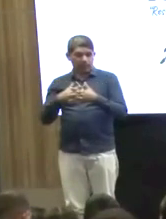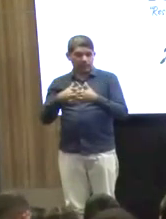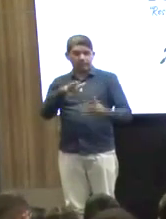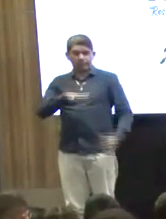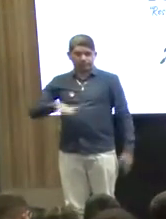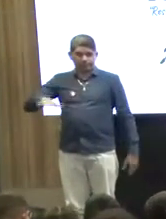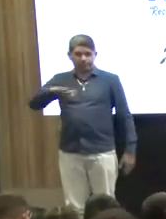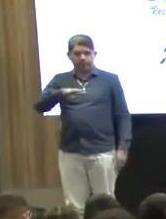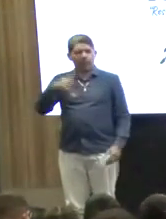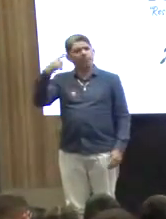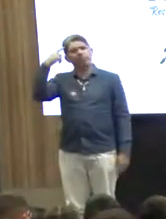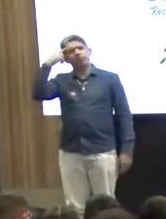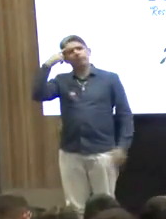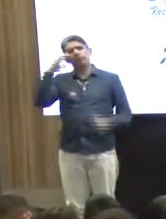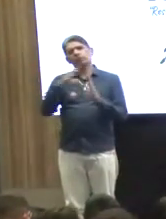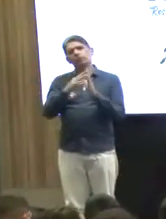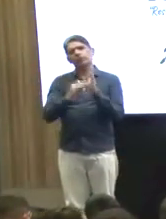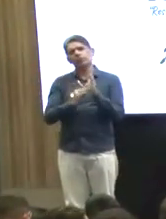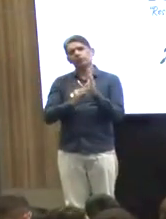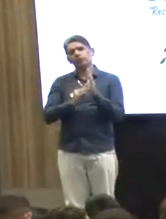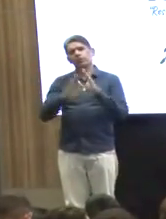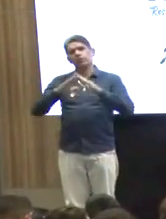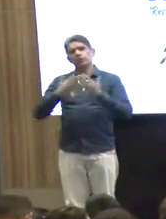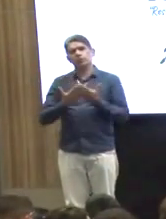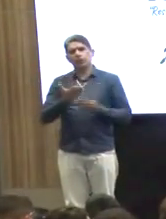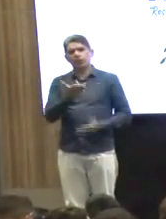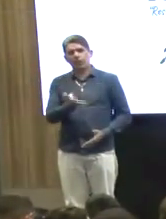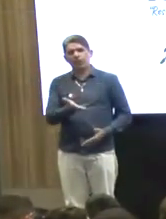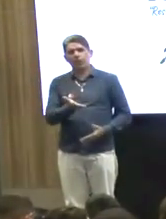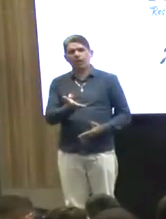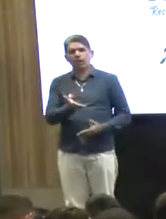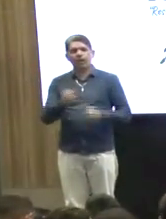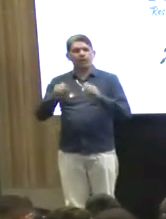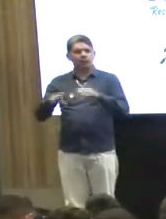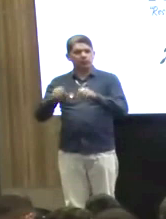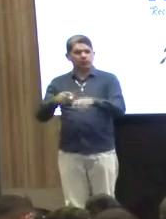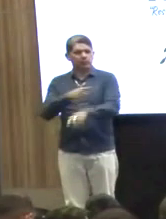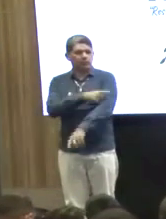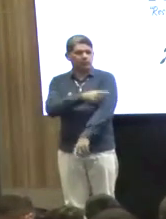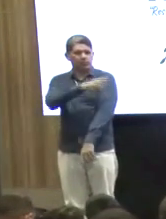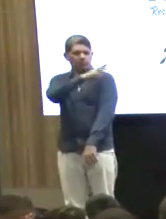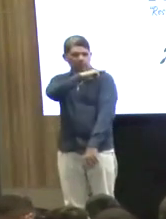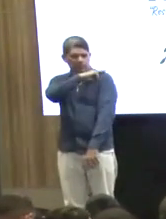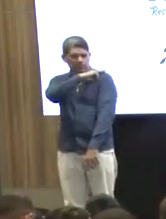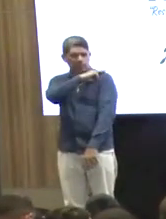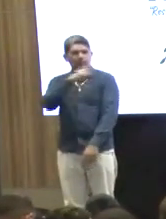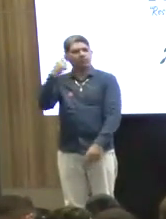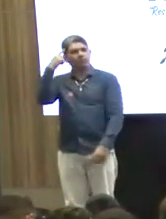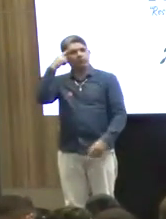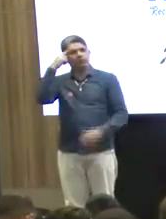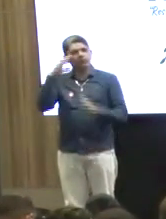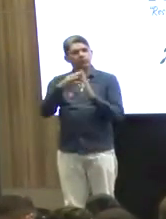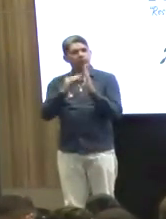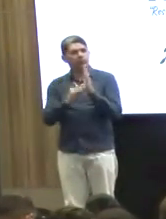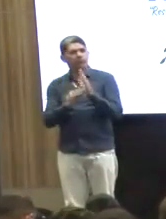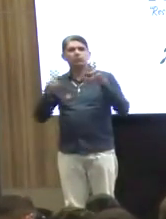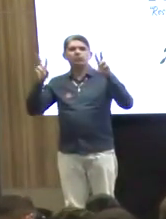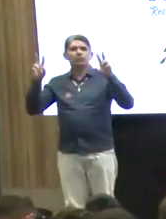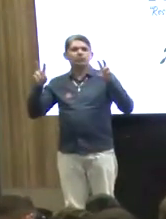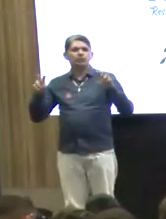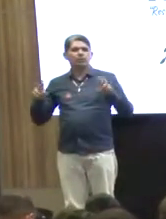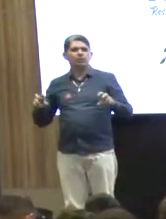um conteúdo, vamos pensar assim na escola, na época de educação básica, na hora que eu penso um conteúdo, um tema que eu tenho que trabalhar com